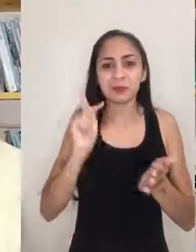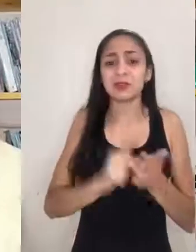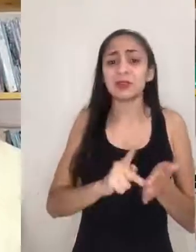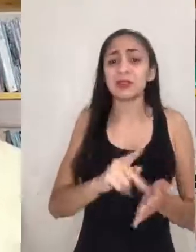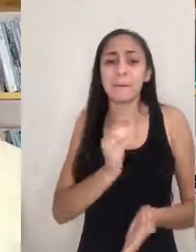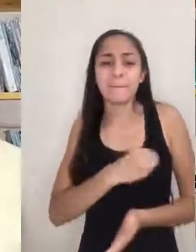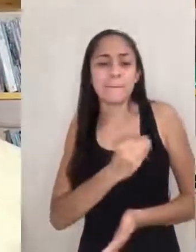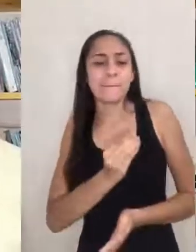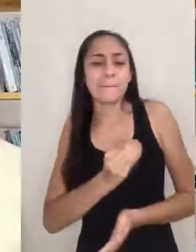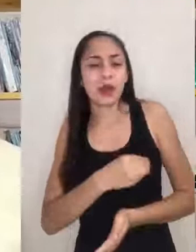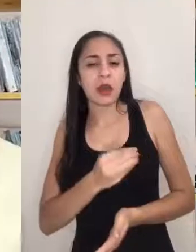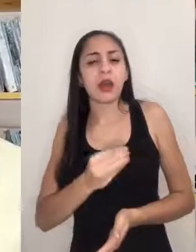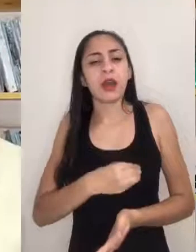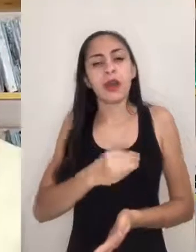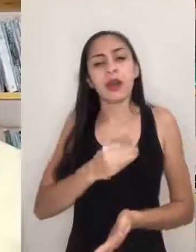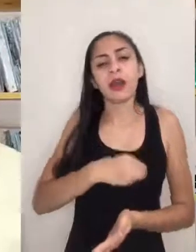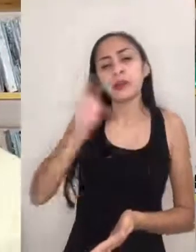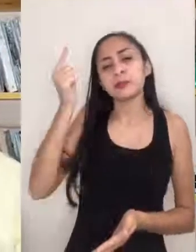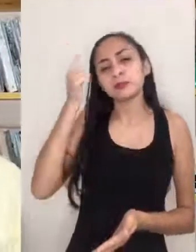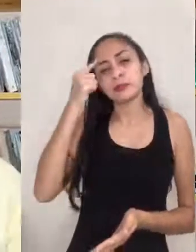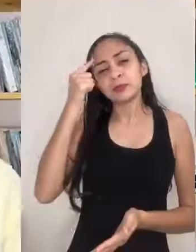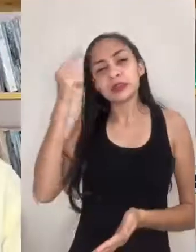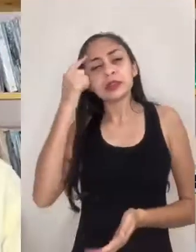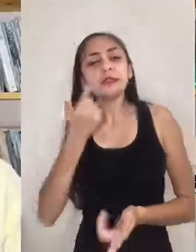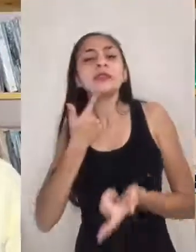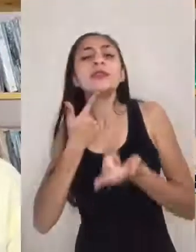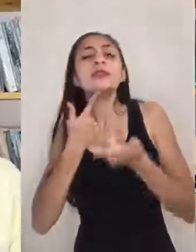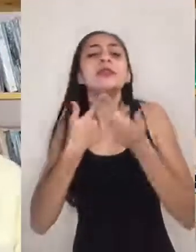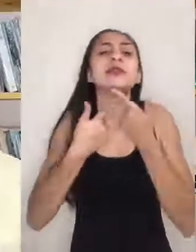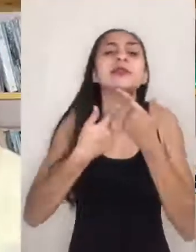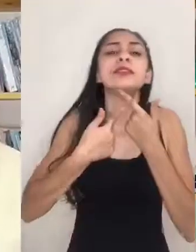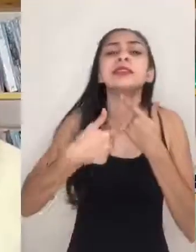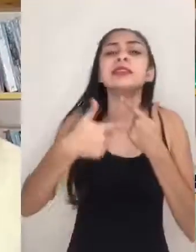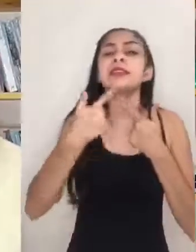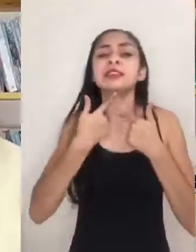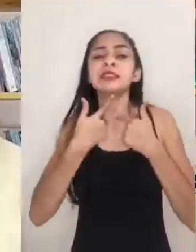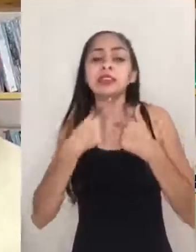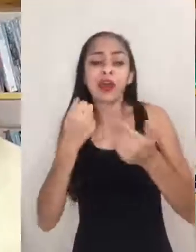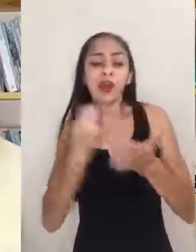prática do pecado, com pensamentos, com intenções